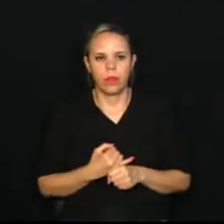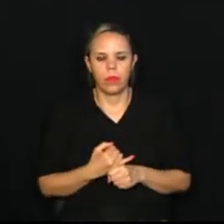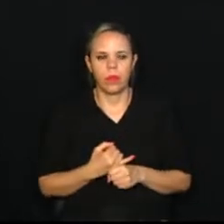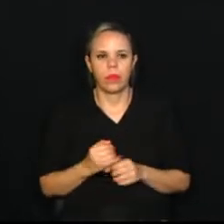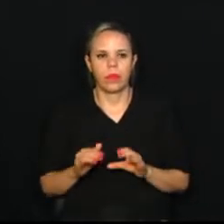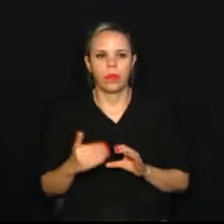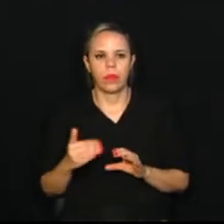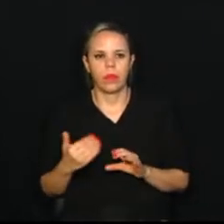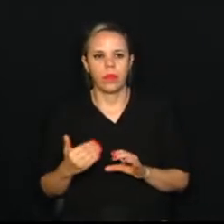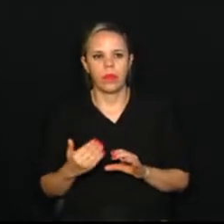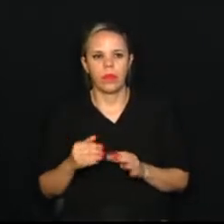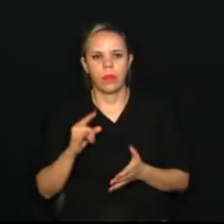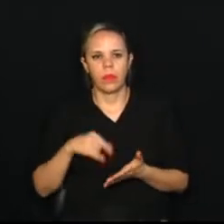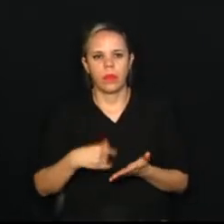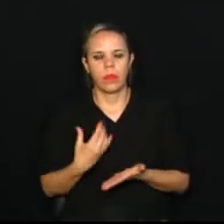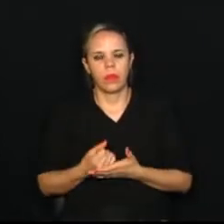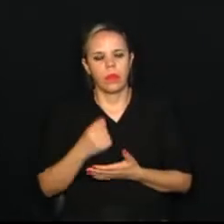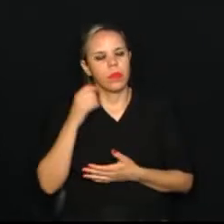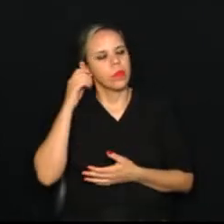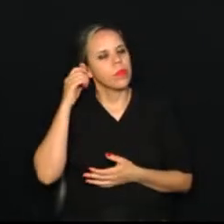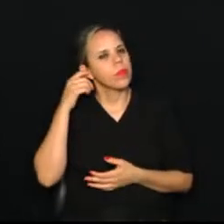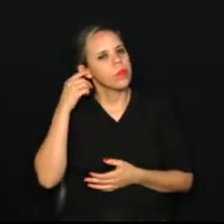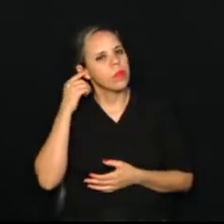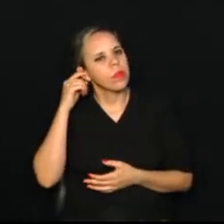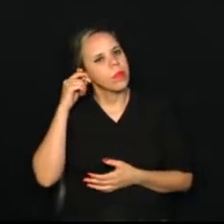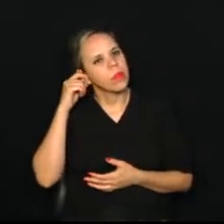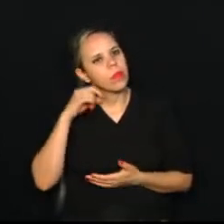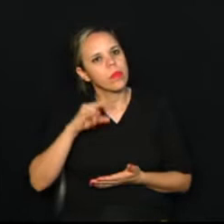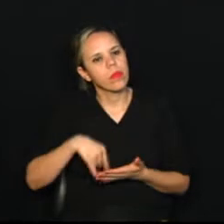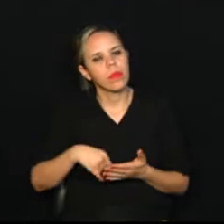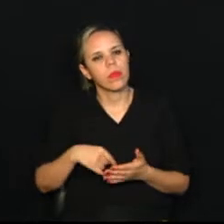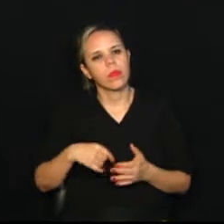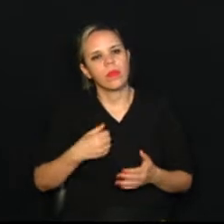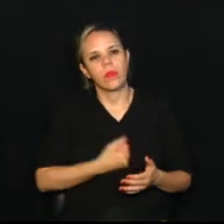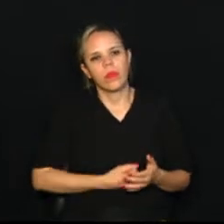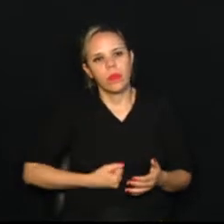recebendo documentação, recebendo